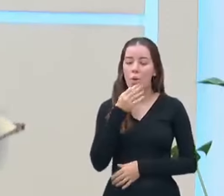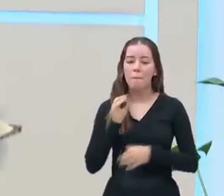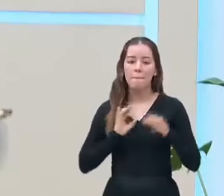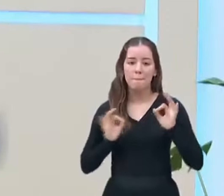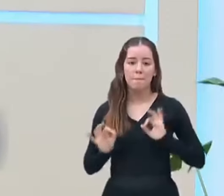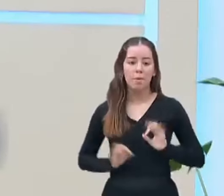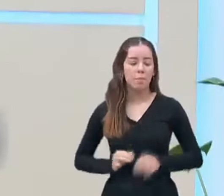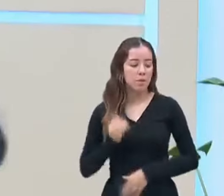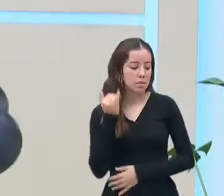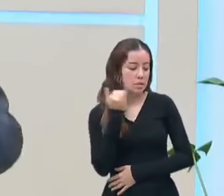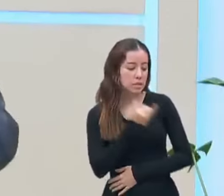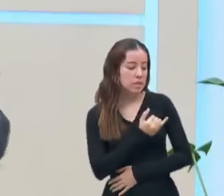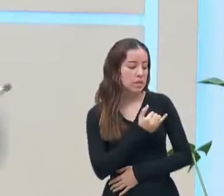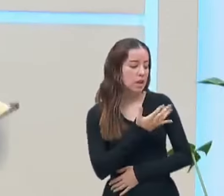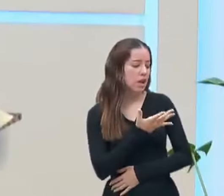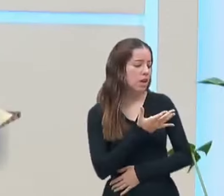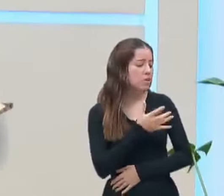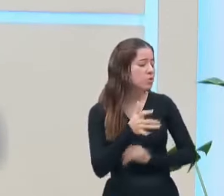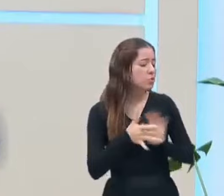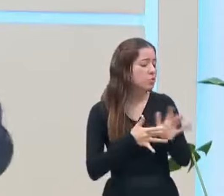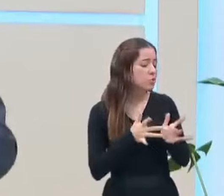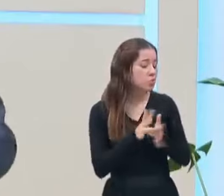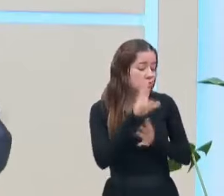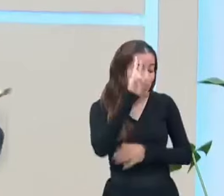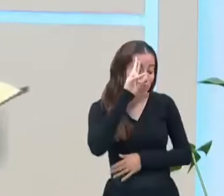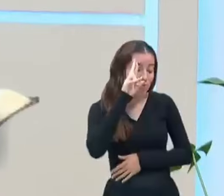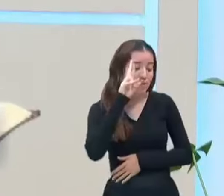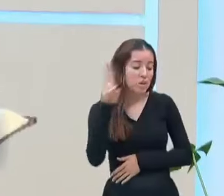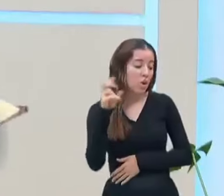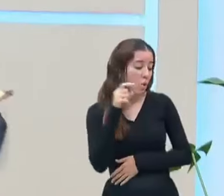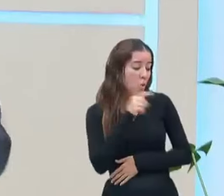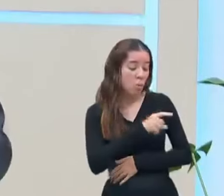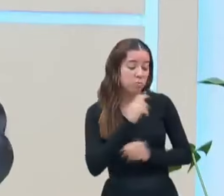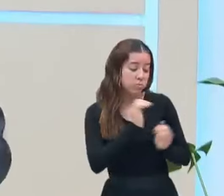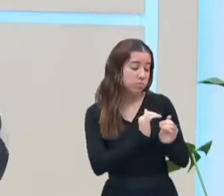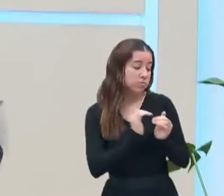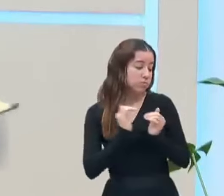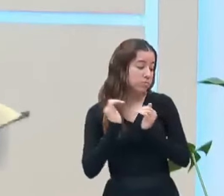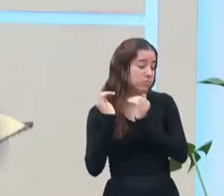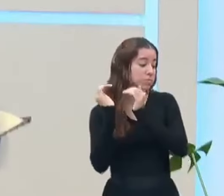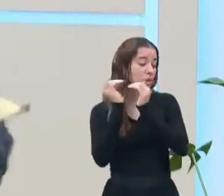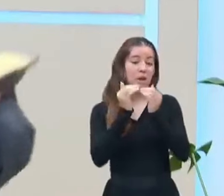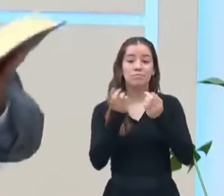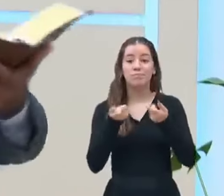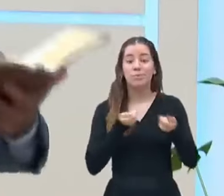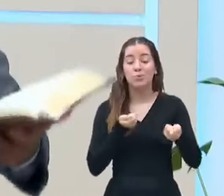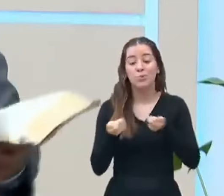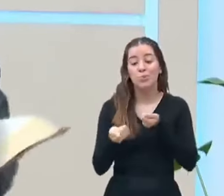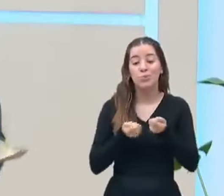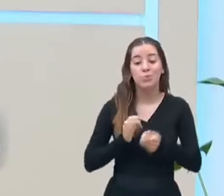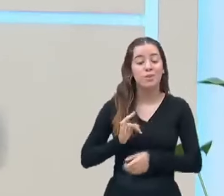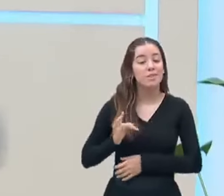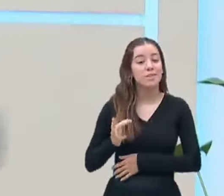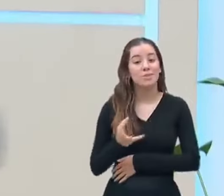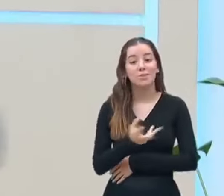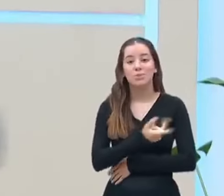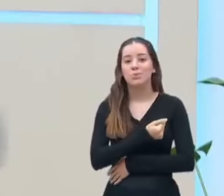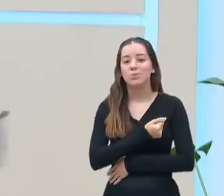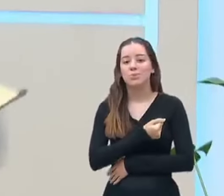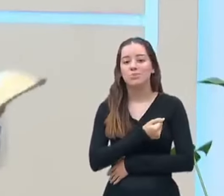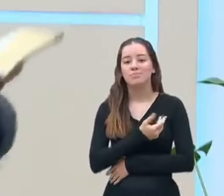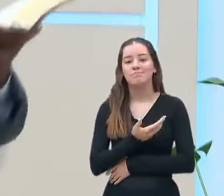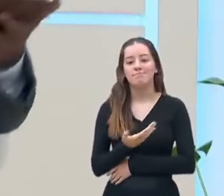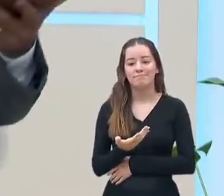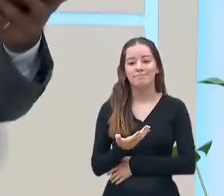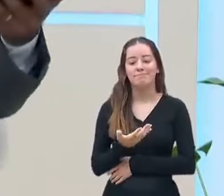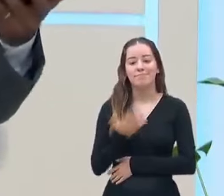és Senhor, tu estás no comando, tu estás no trono, tu estás no governo, como disse aqui o evangelista Lucena, não